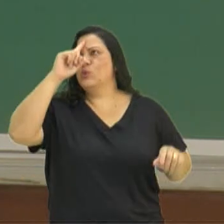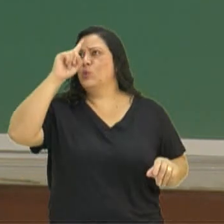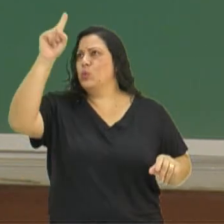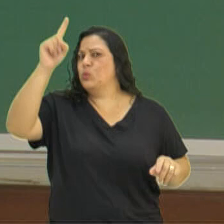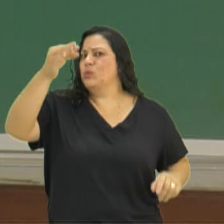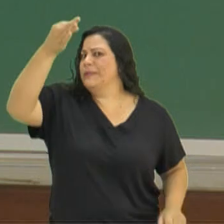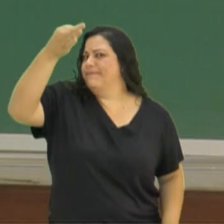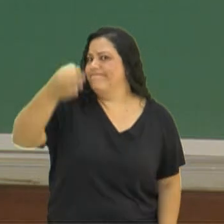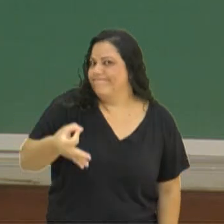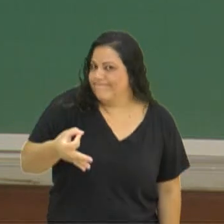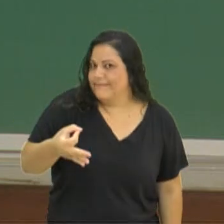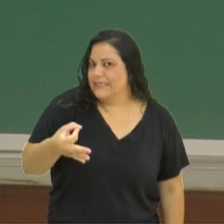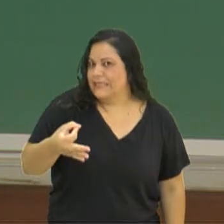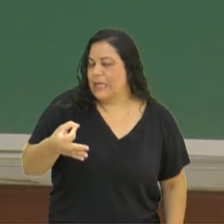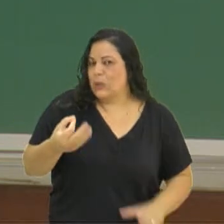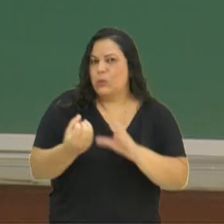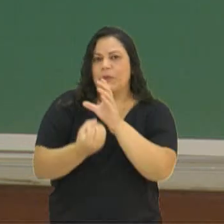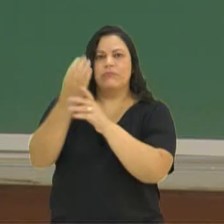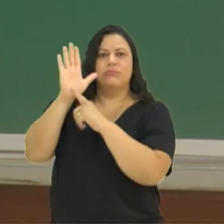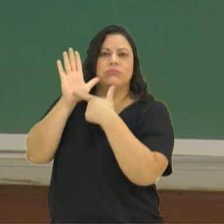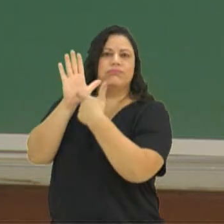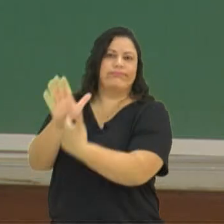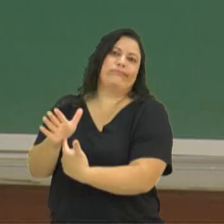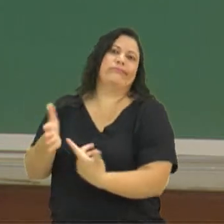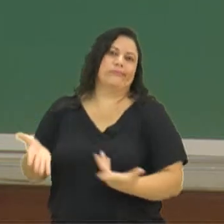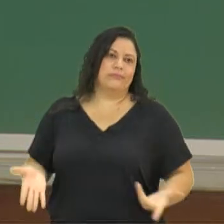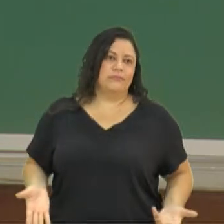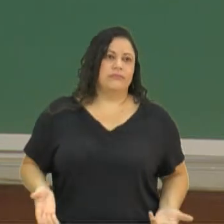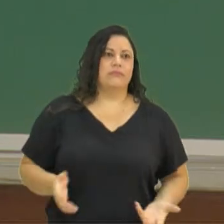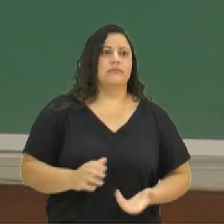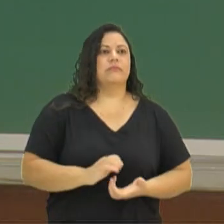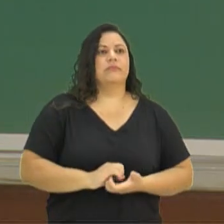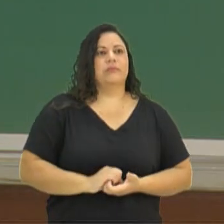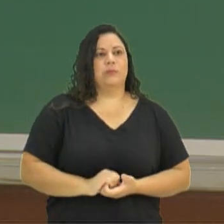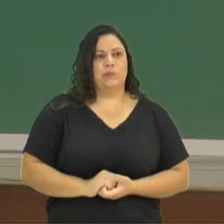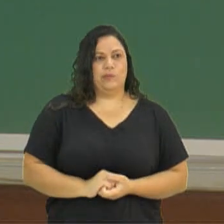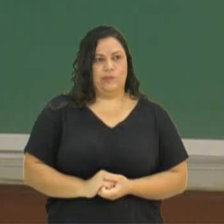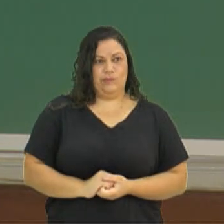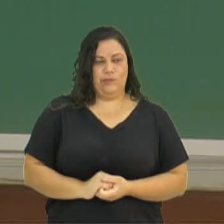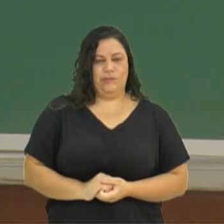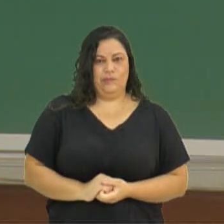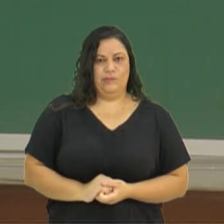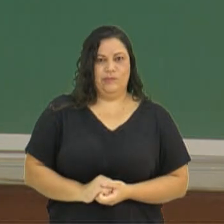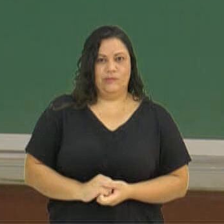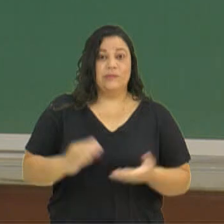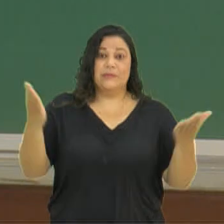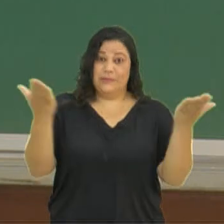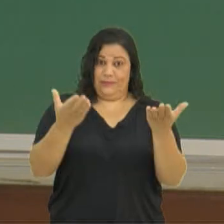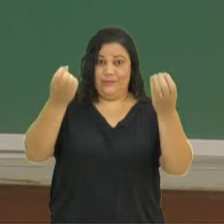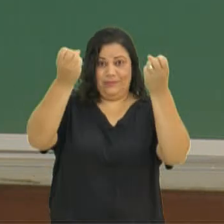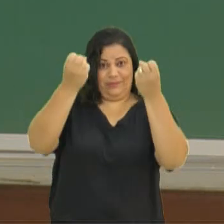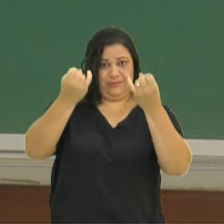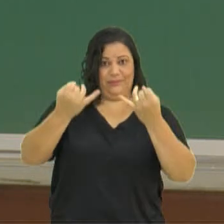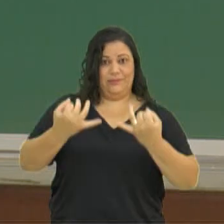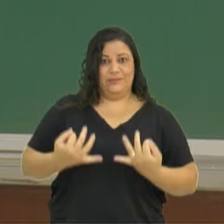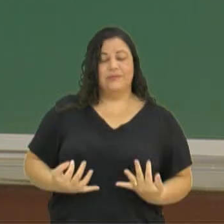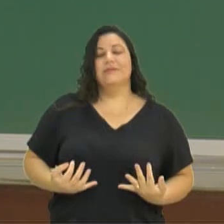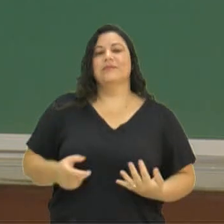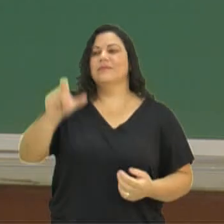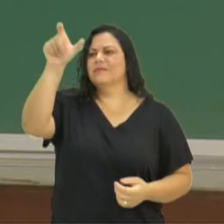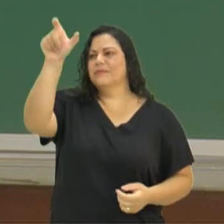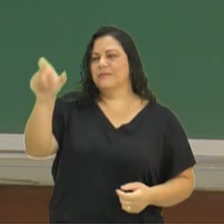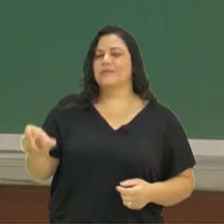certa, ou então não havia sido divulgada. Então, a ver um pouco sobre a descrição de